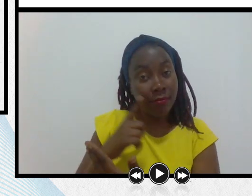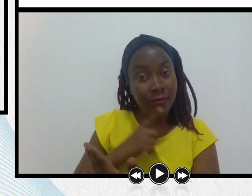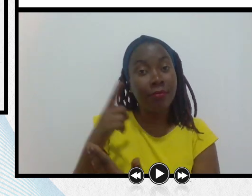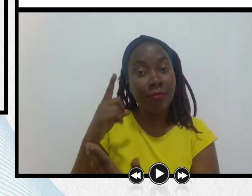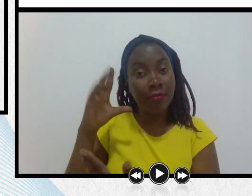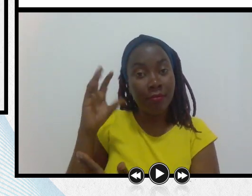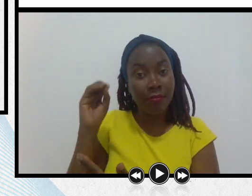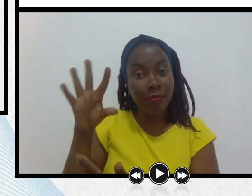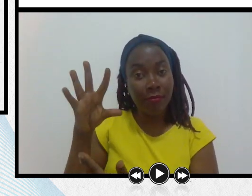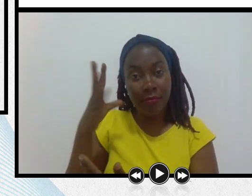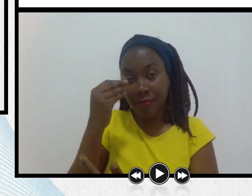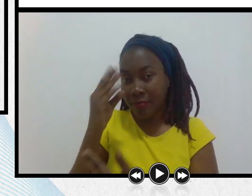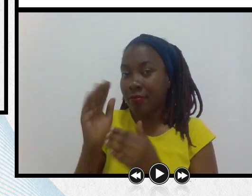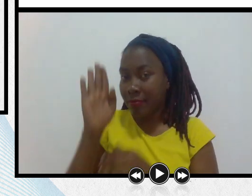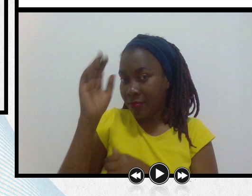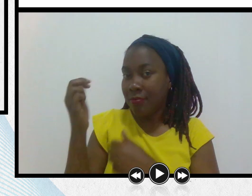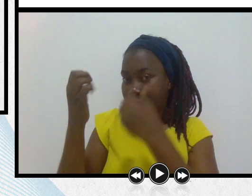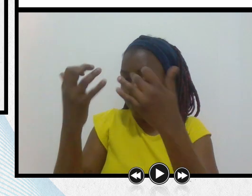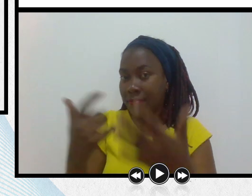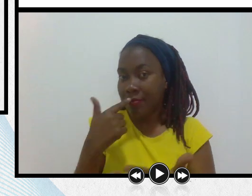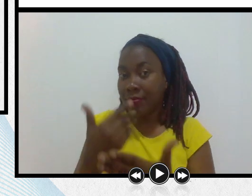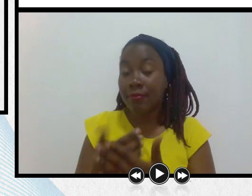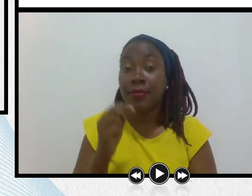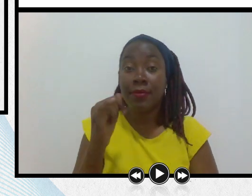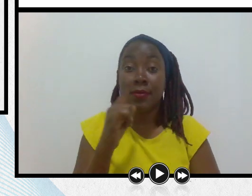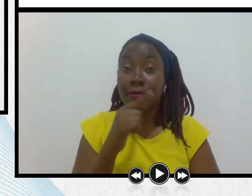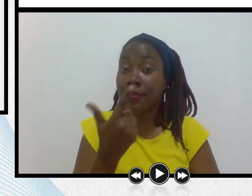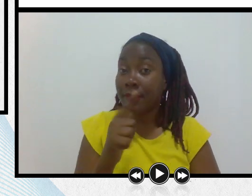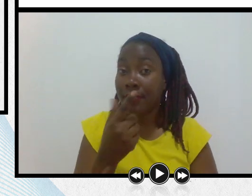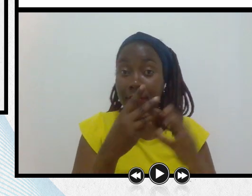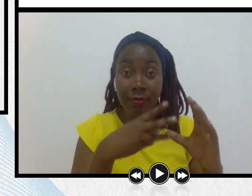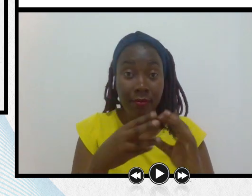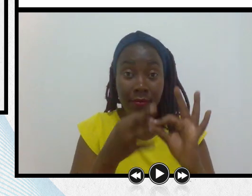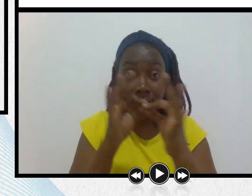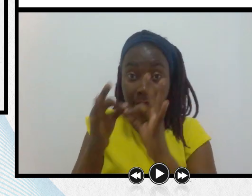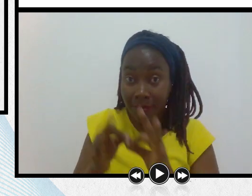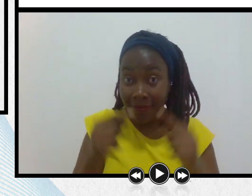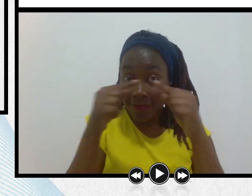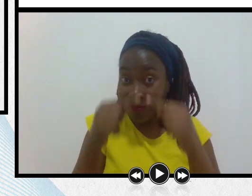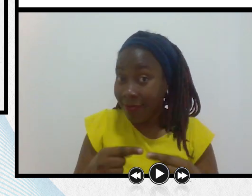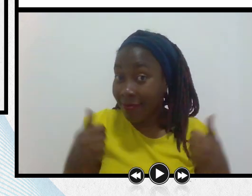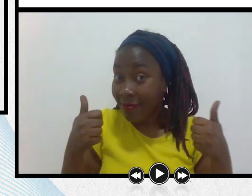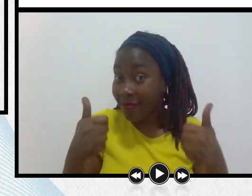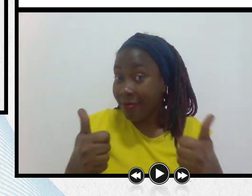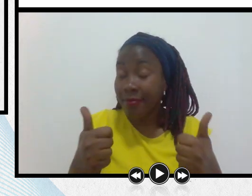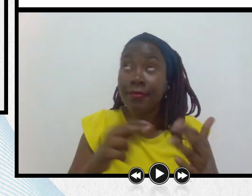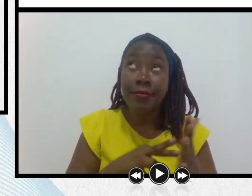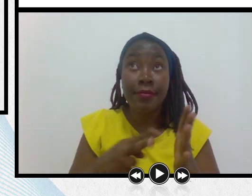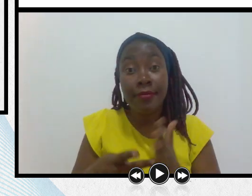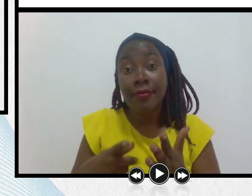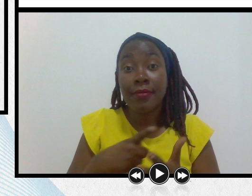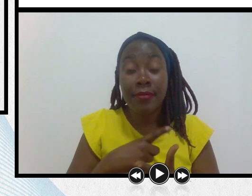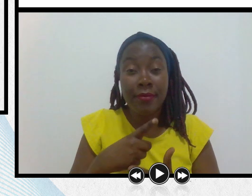da Embrapa, que é o que eu vou comentar já já. Se essa água ela não tem uma característica organoléptica adequada, né, ou seja, tem